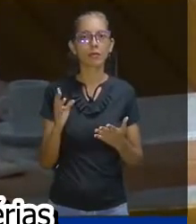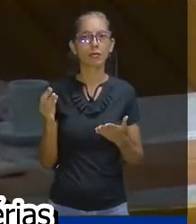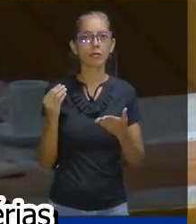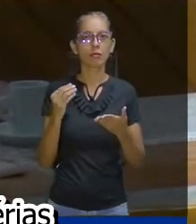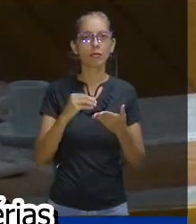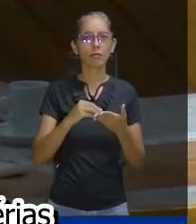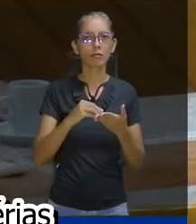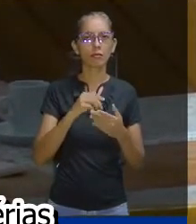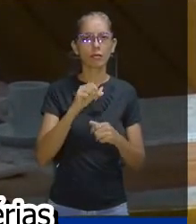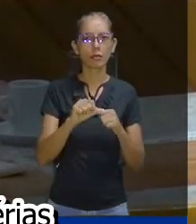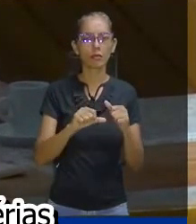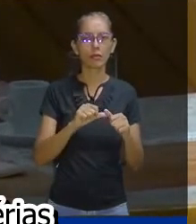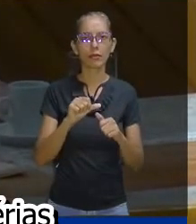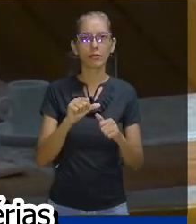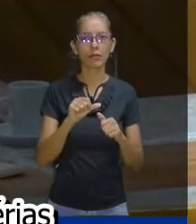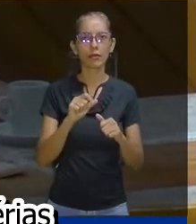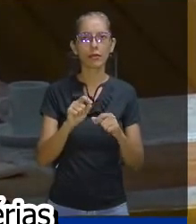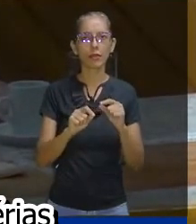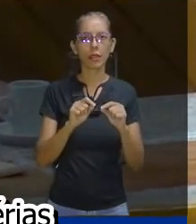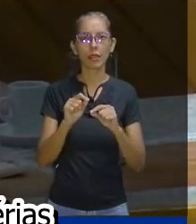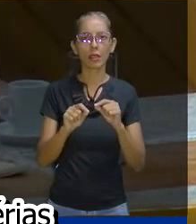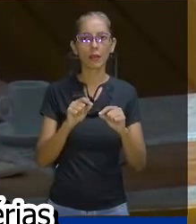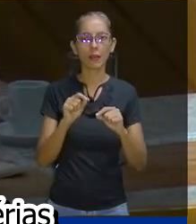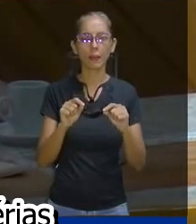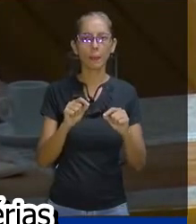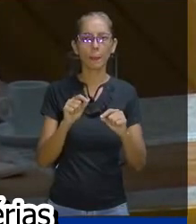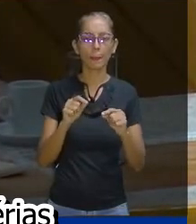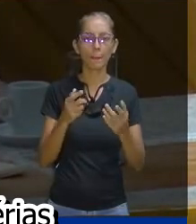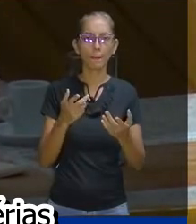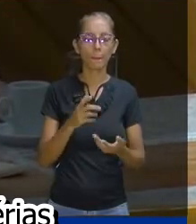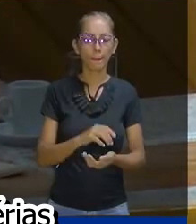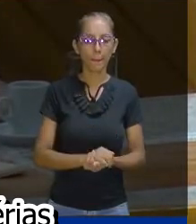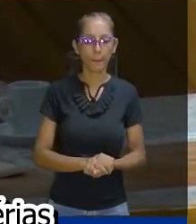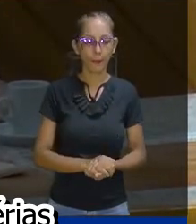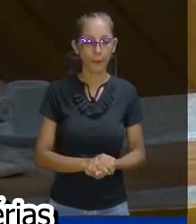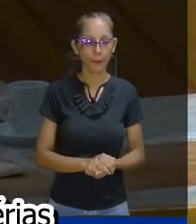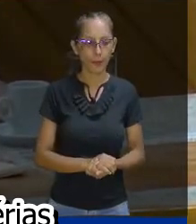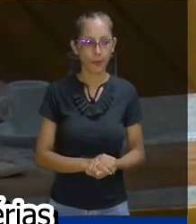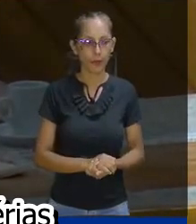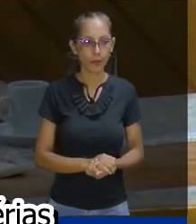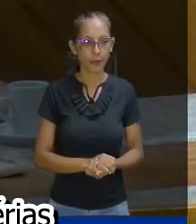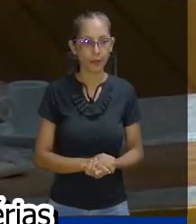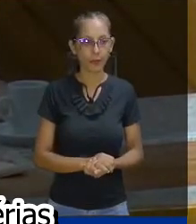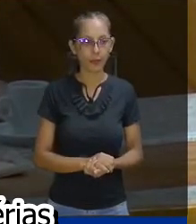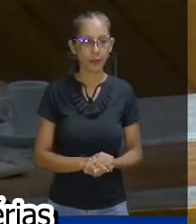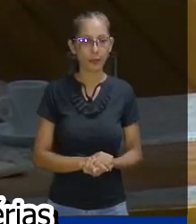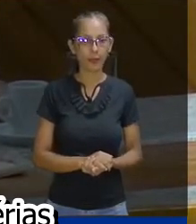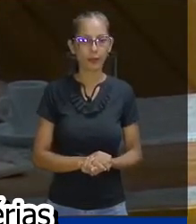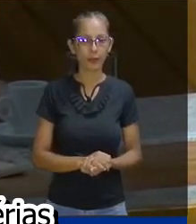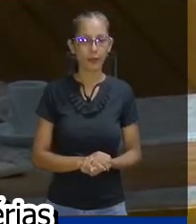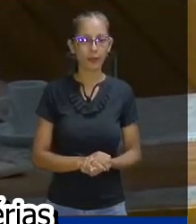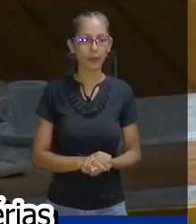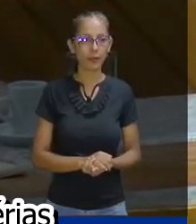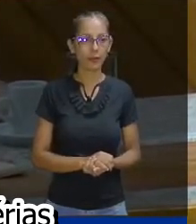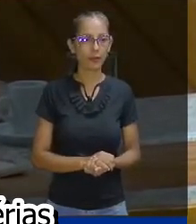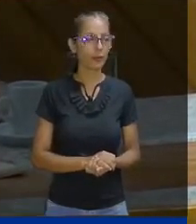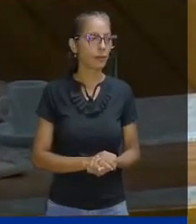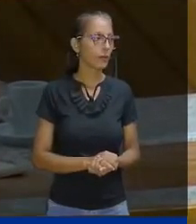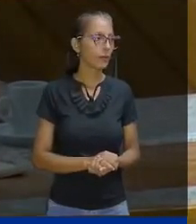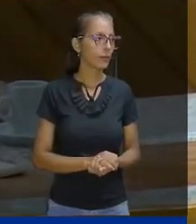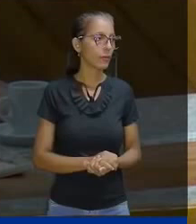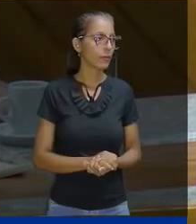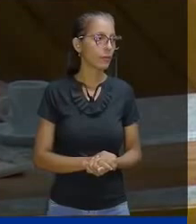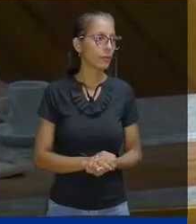magistrados para que não fiquem com férias vencidas. Foco no juiz Paulo Madeira. Precisem marcar férias